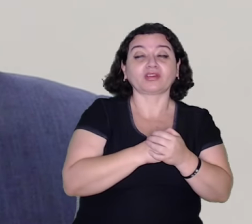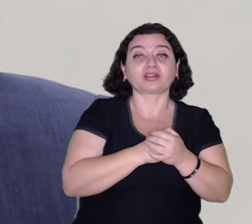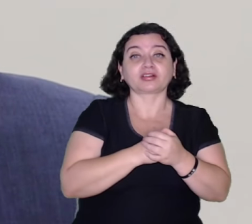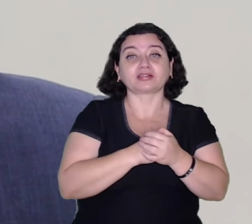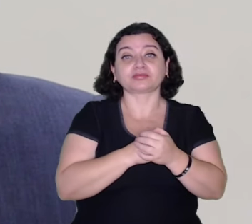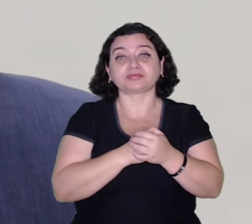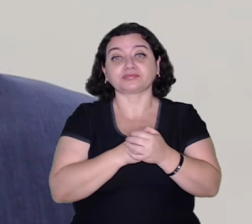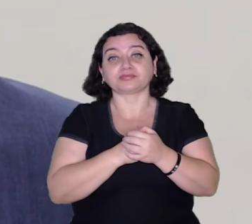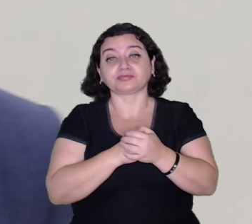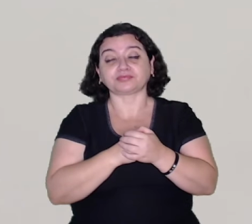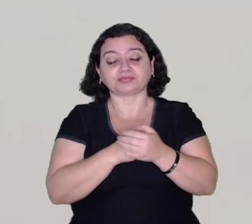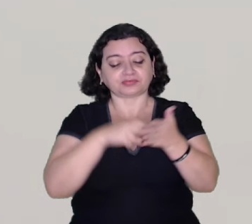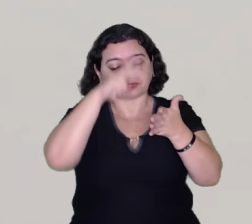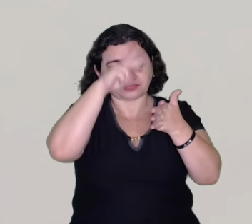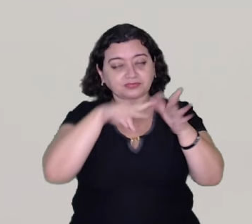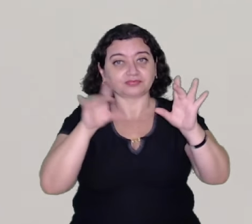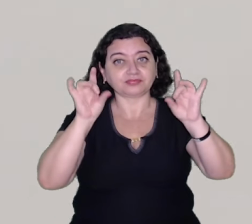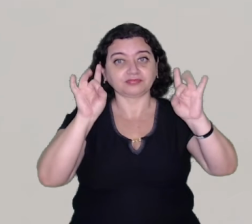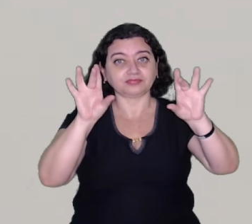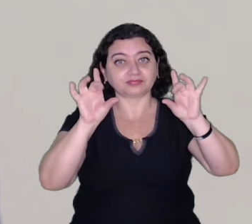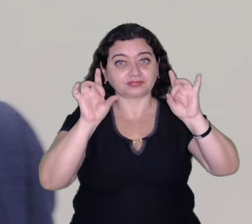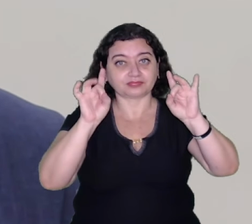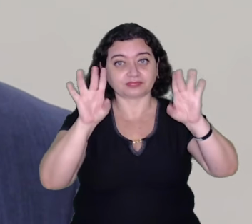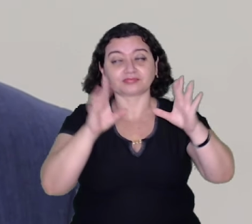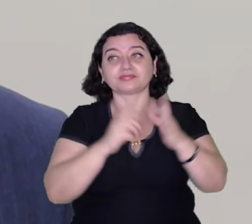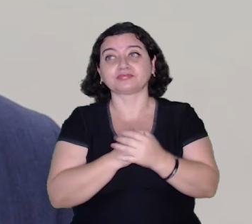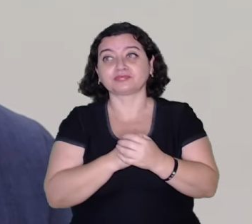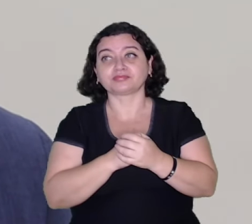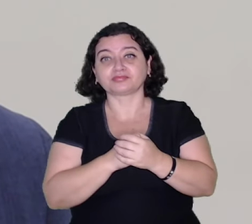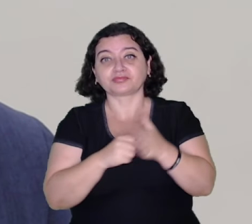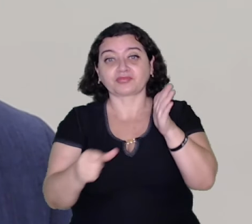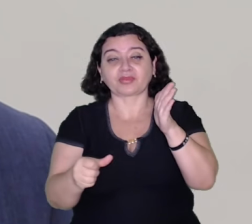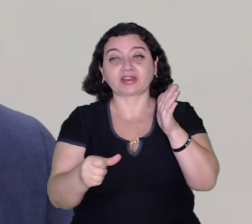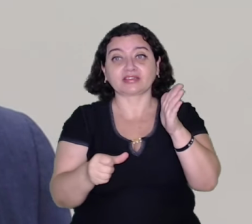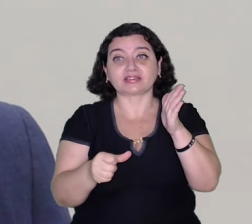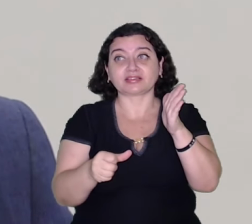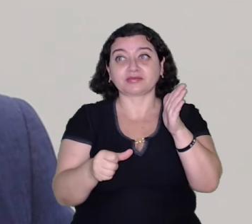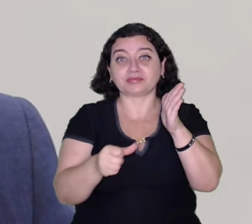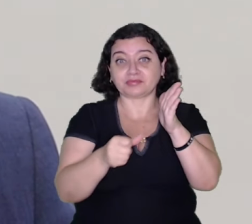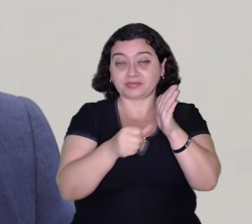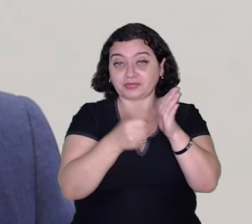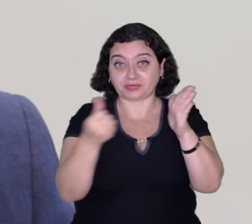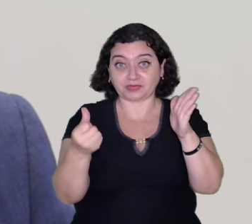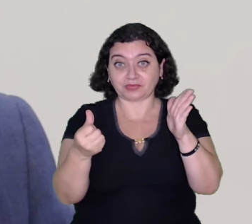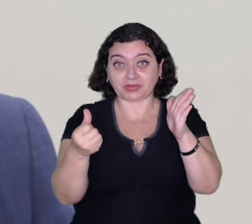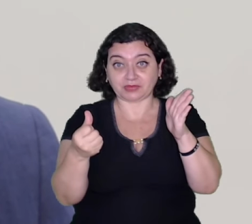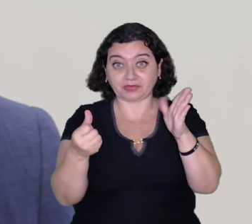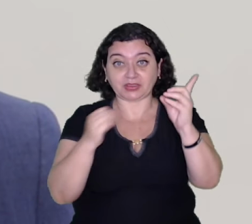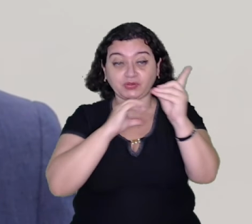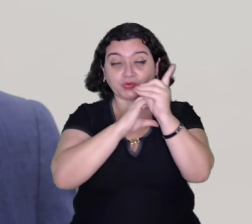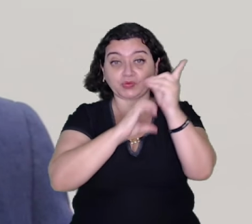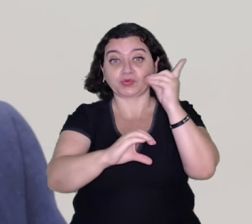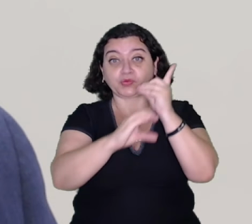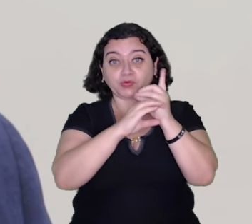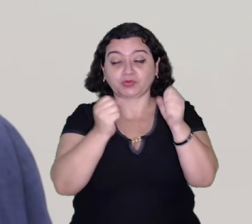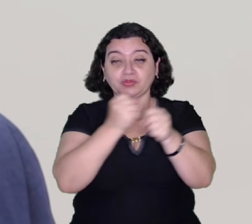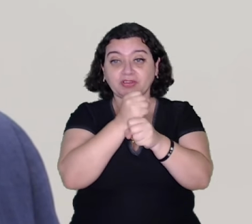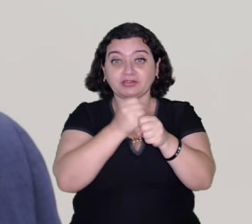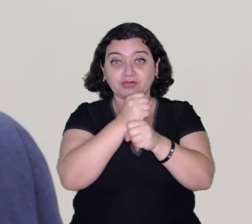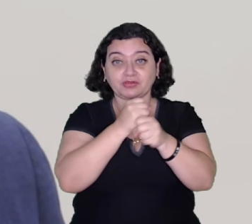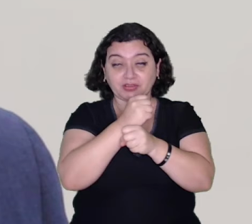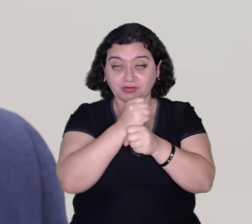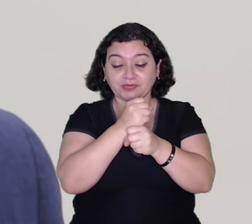uma leitura especial nesse nosso primeiro ano, nesse nosso culto